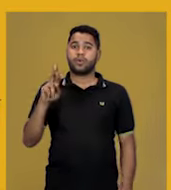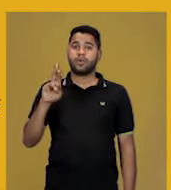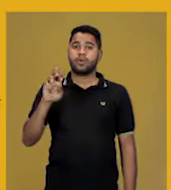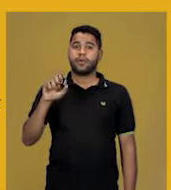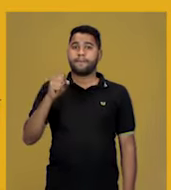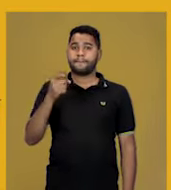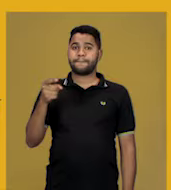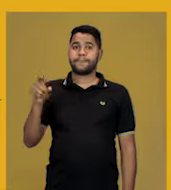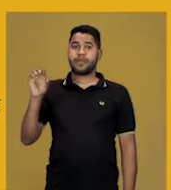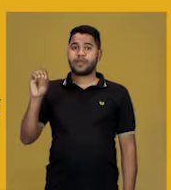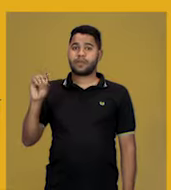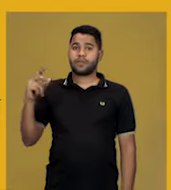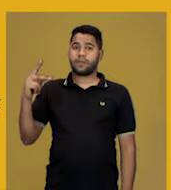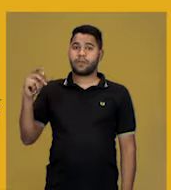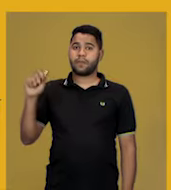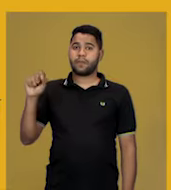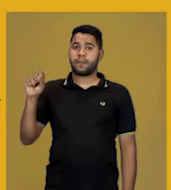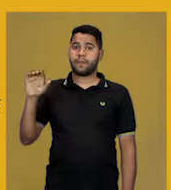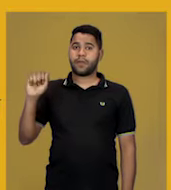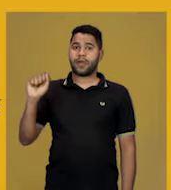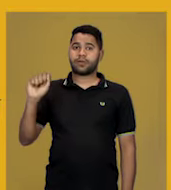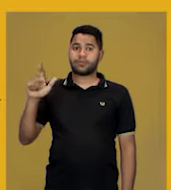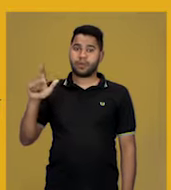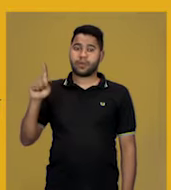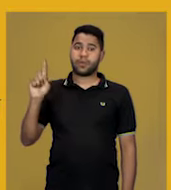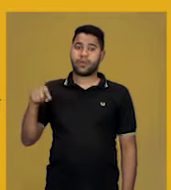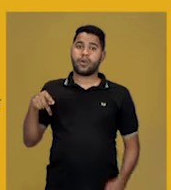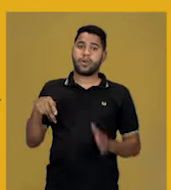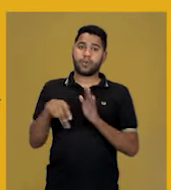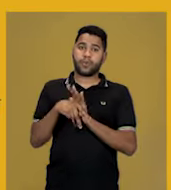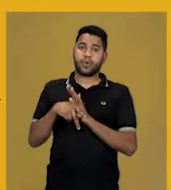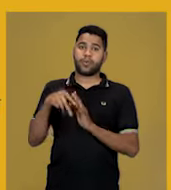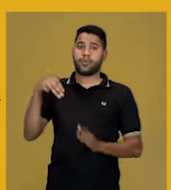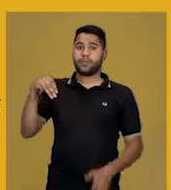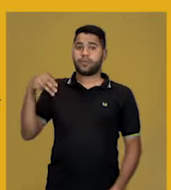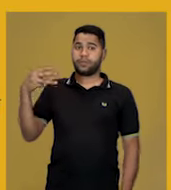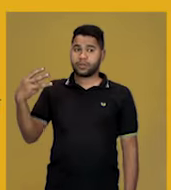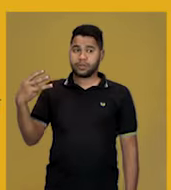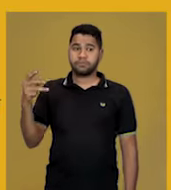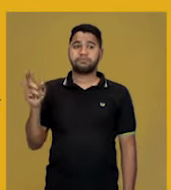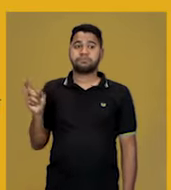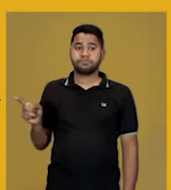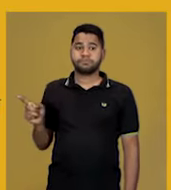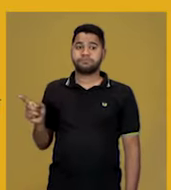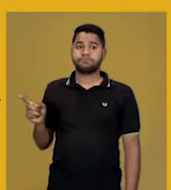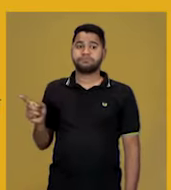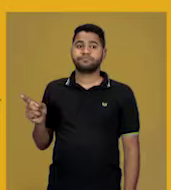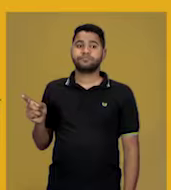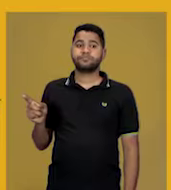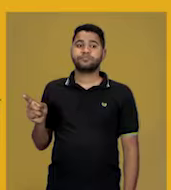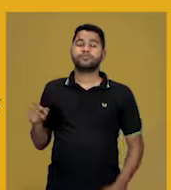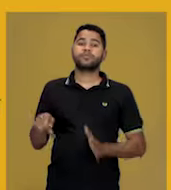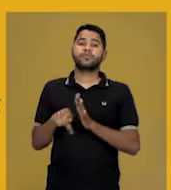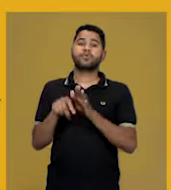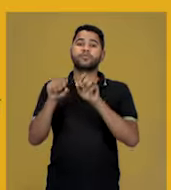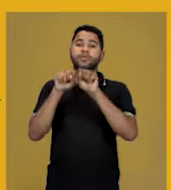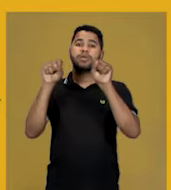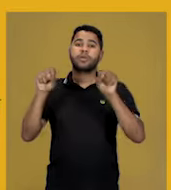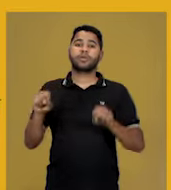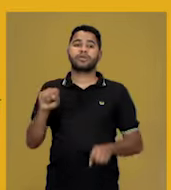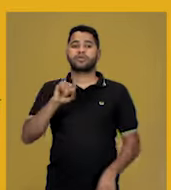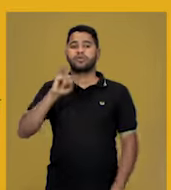Pascal e a unidade de volume for metro cúbico, isso aqui no sistema internacional é